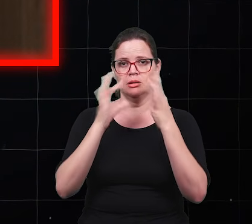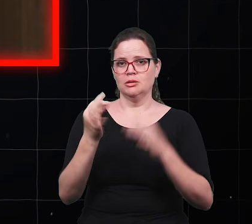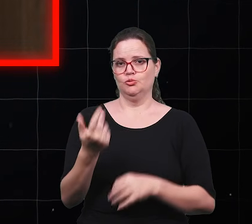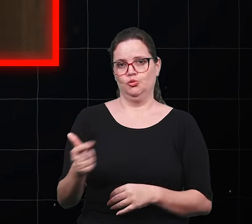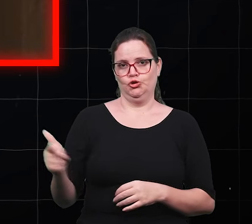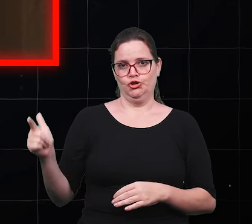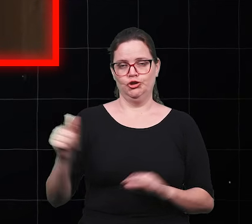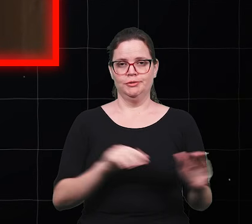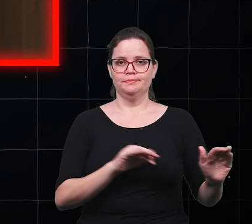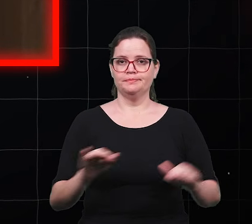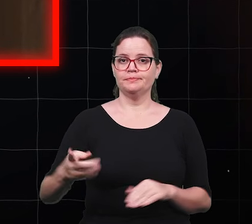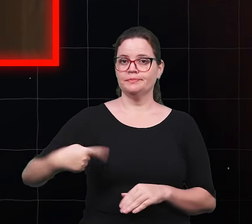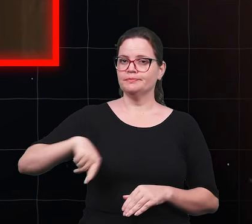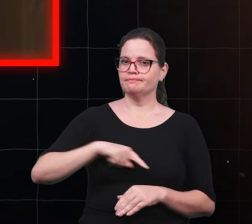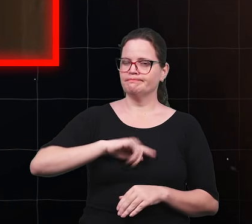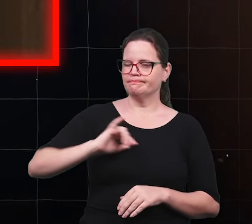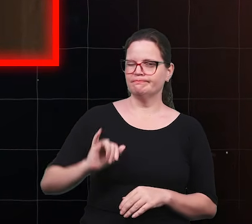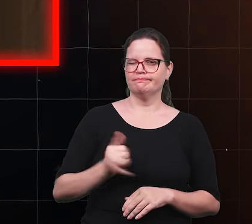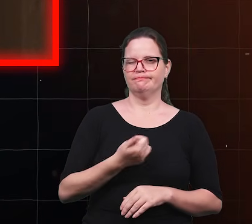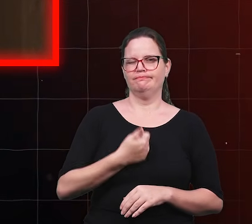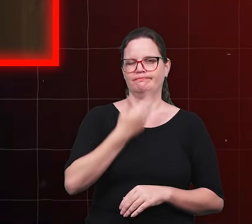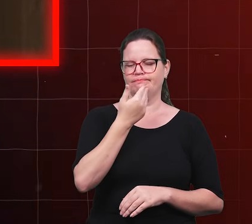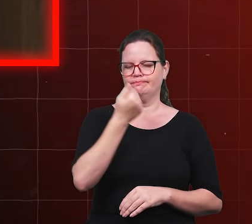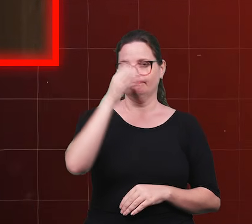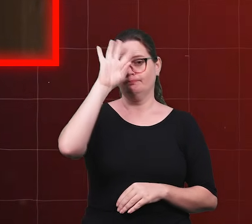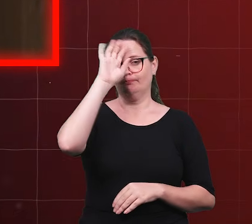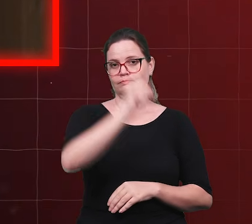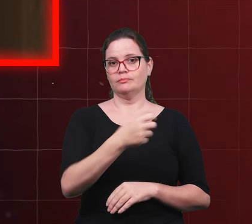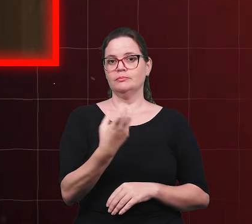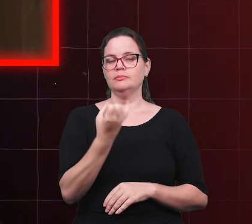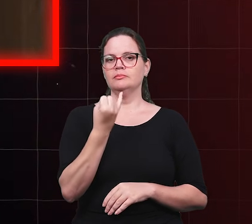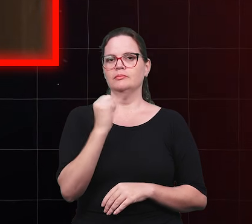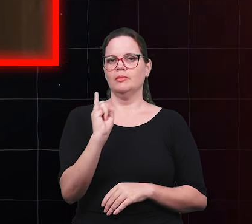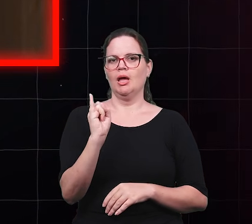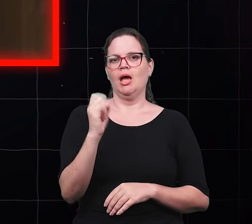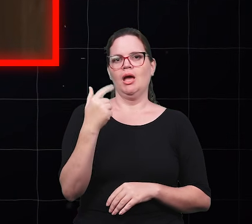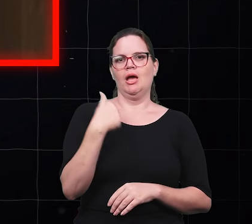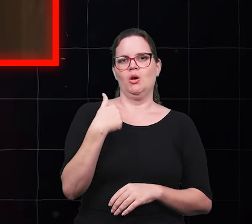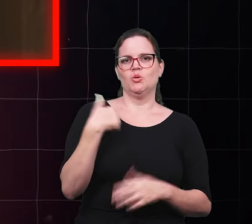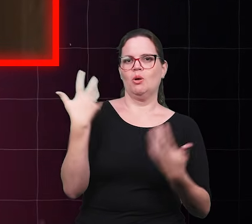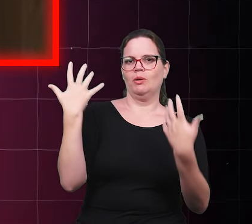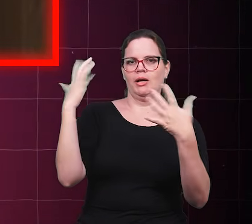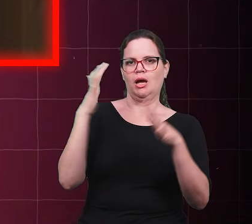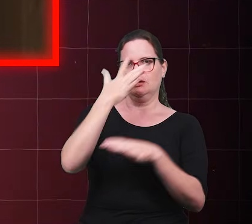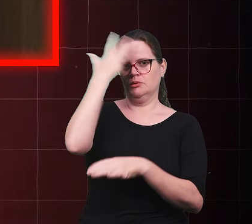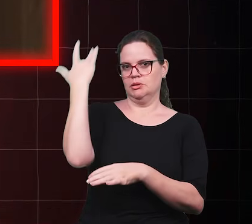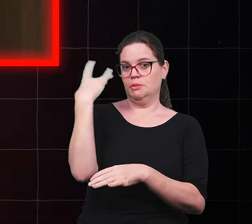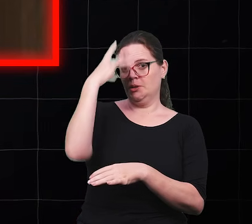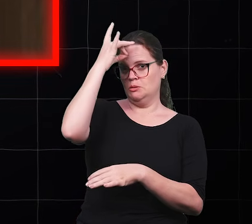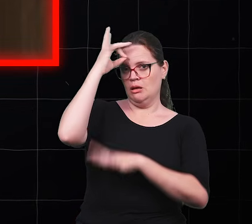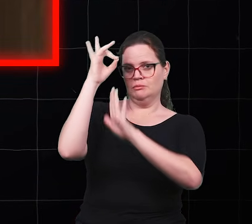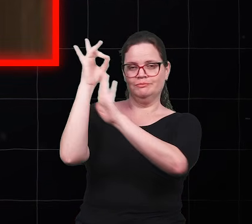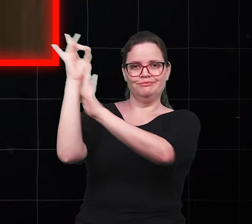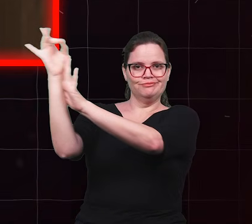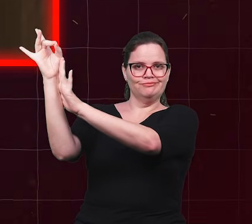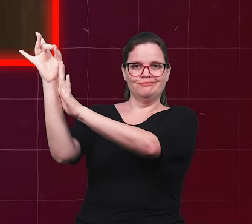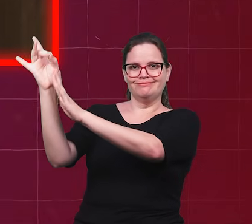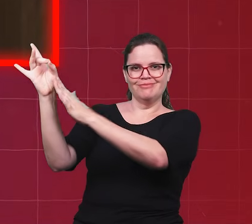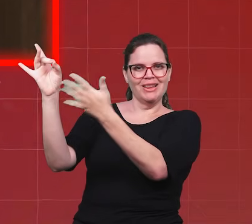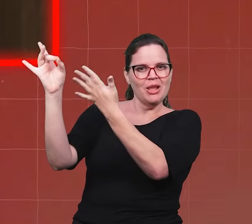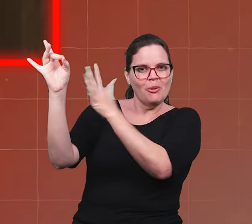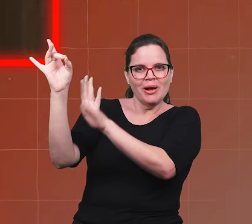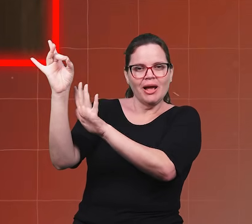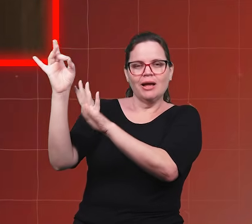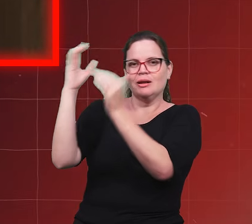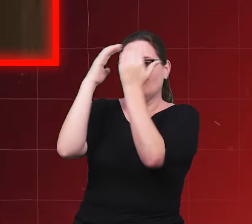Fica a lição para nós. Sempre que nós deixarmos de depender do Espírito Santo, sempre que nós deixarmos